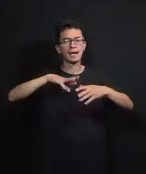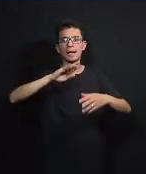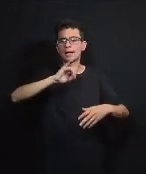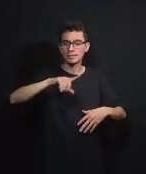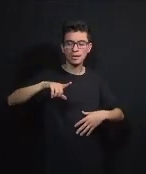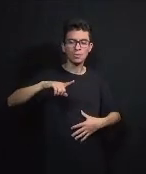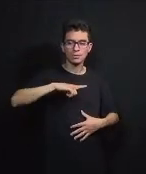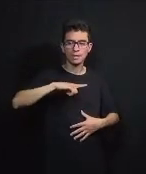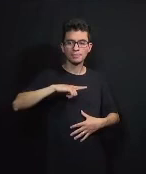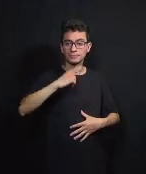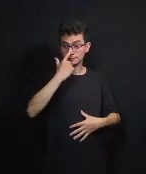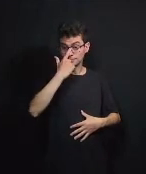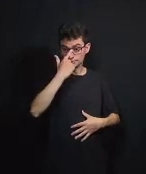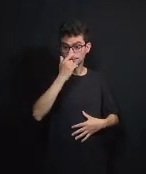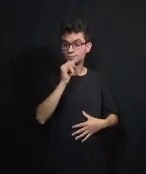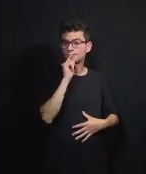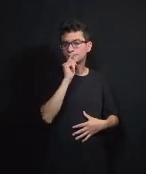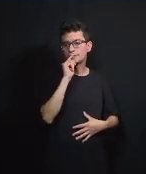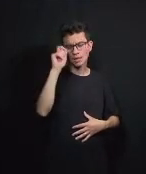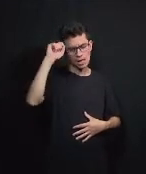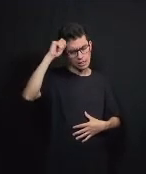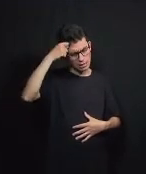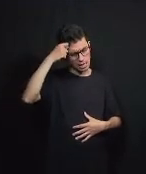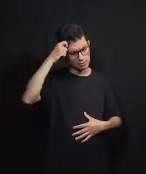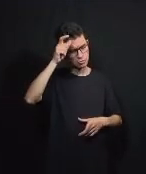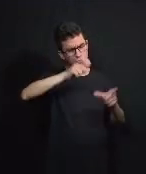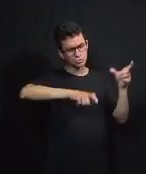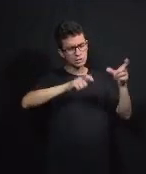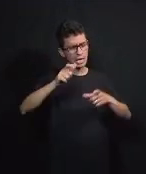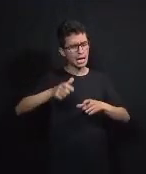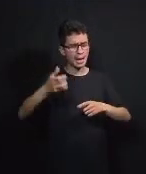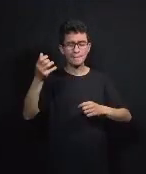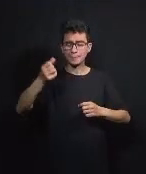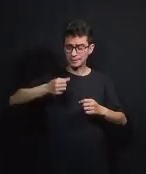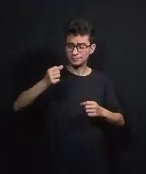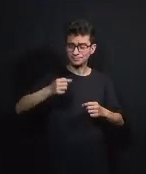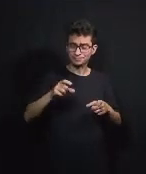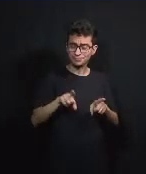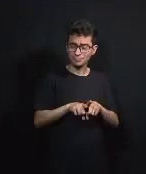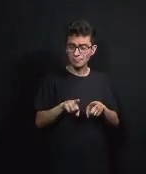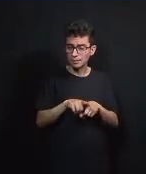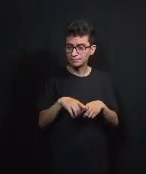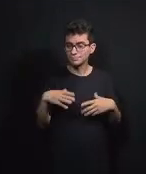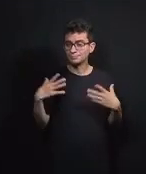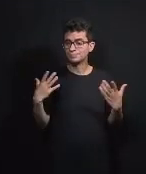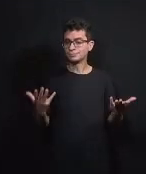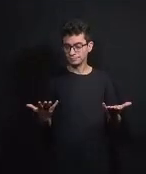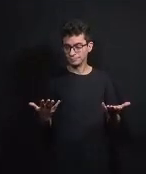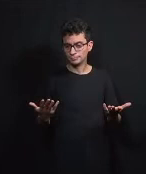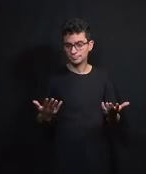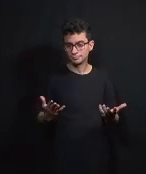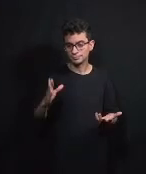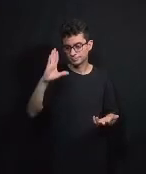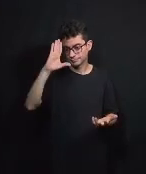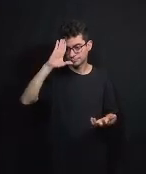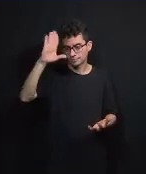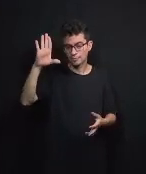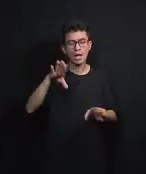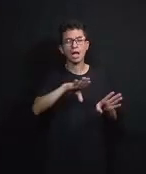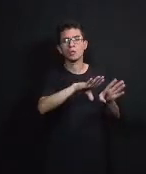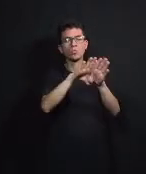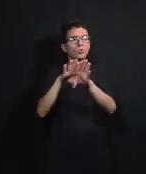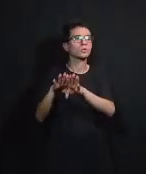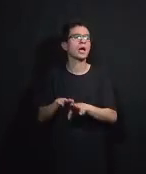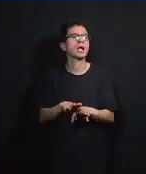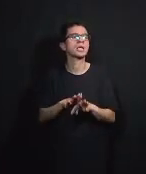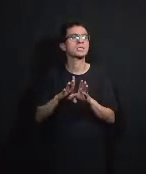movimentos negros e brancos também, mas, sobretudo, negros, né, pela igualdade